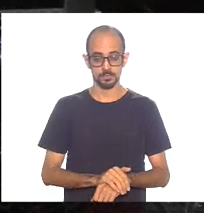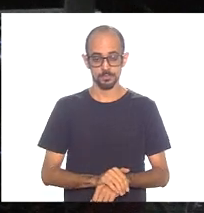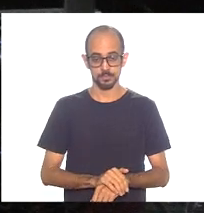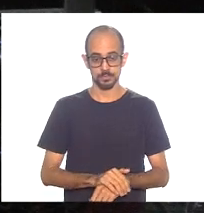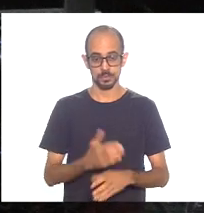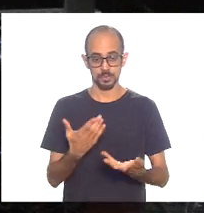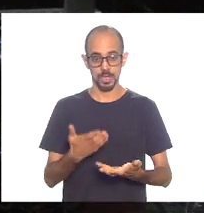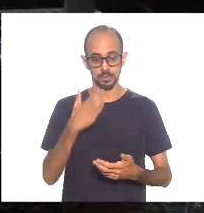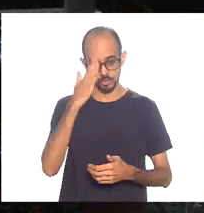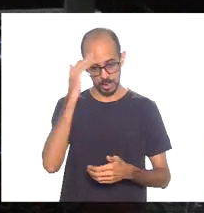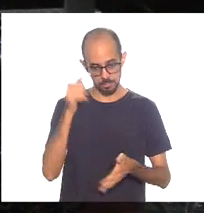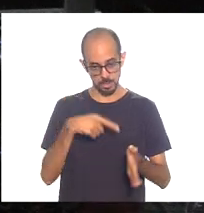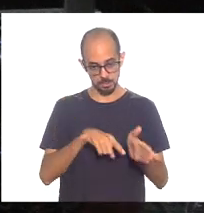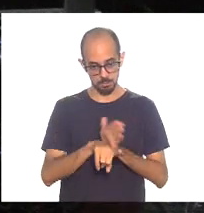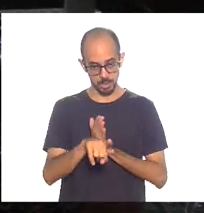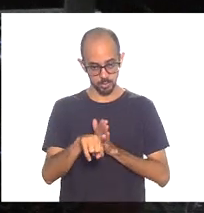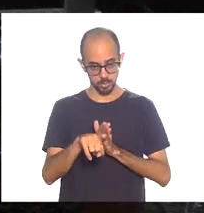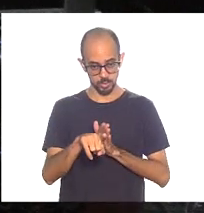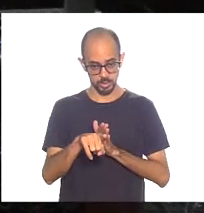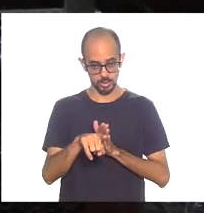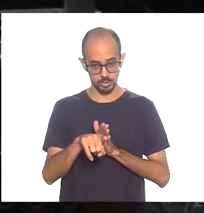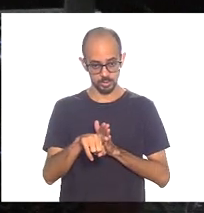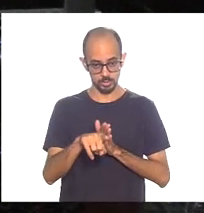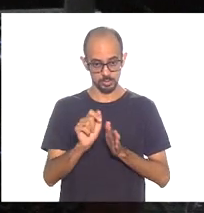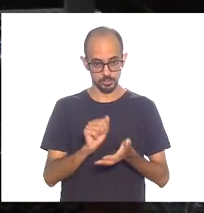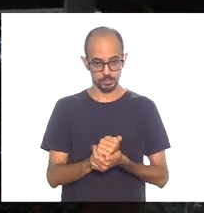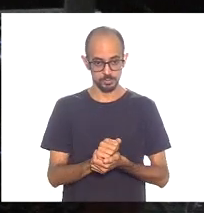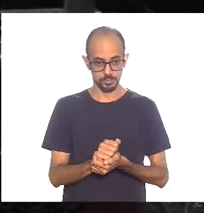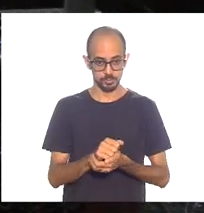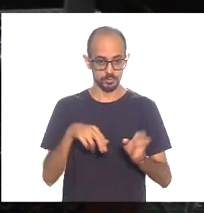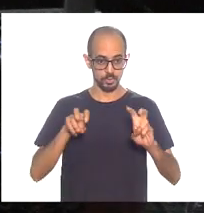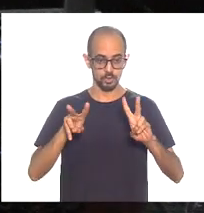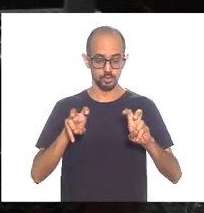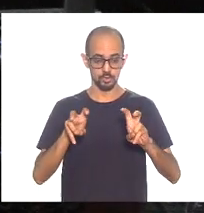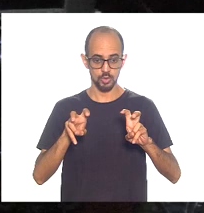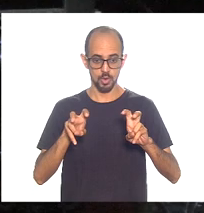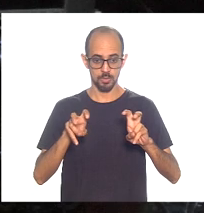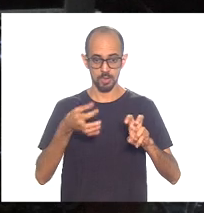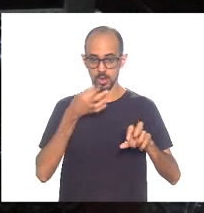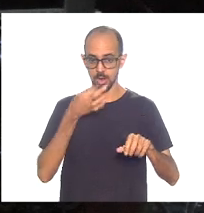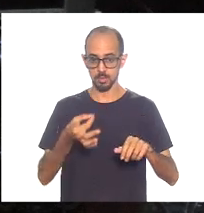Queria saber, de propósito, eu parecia aqui, Luiz,